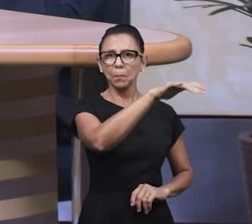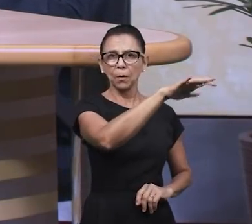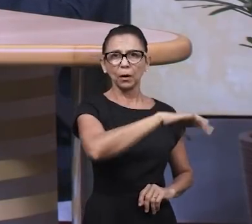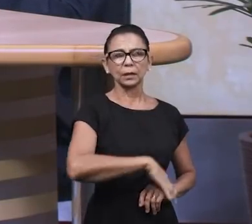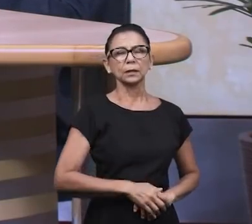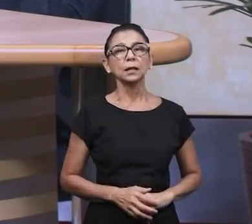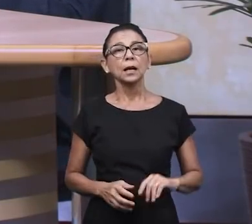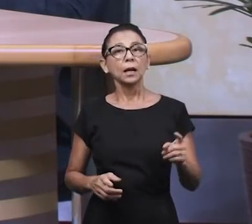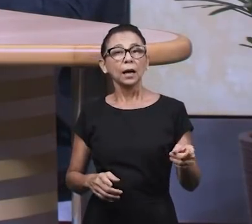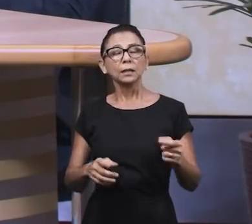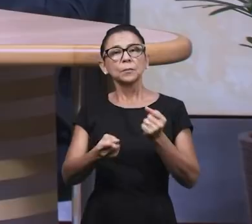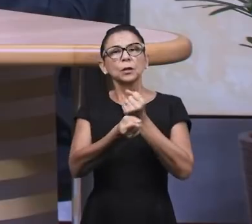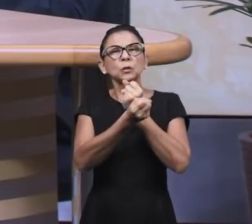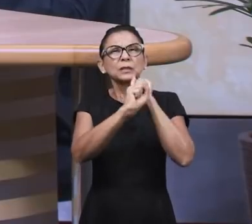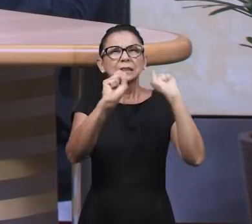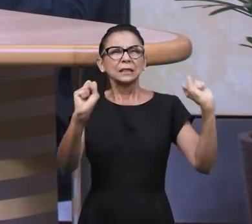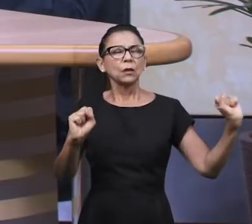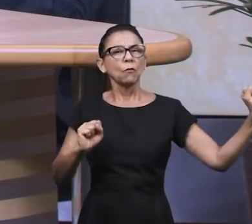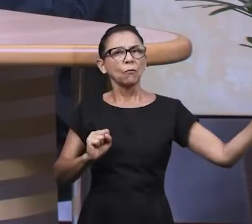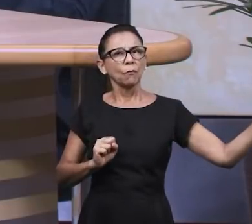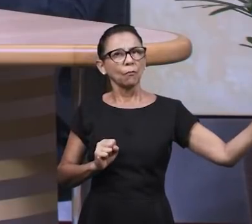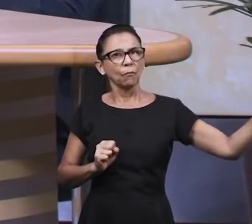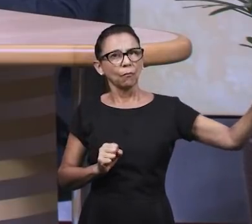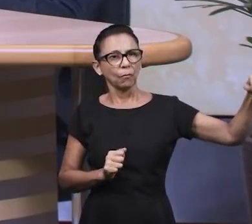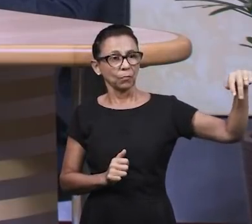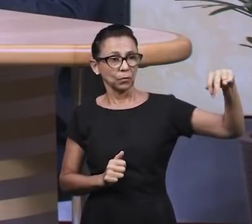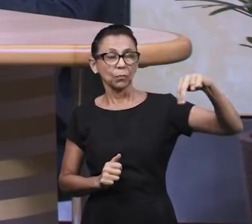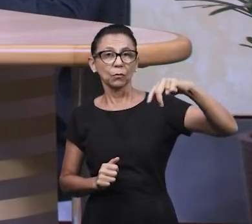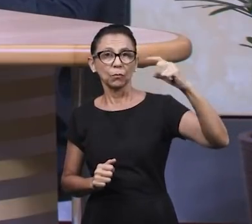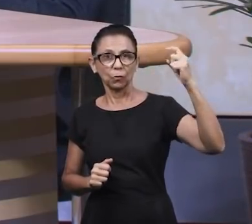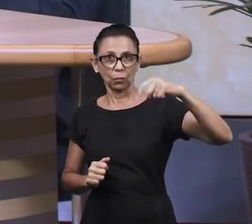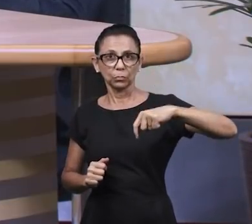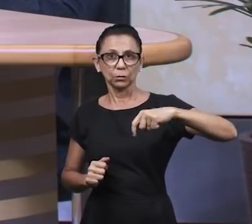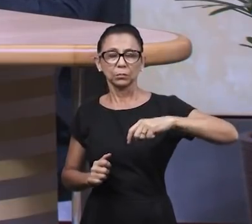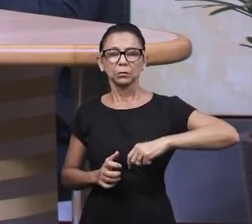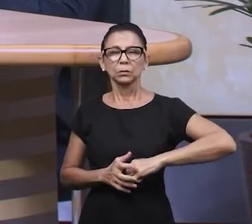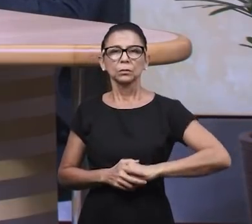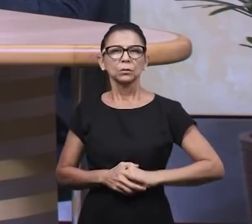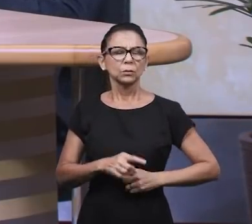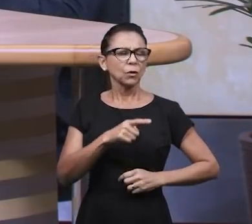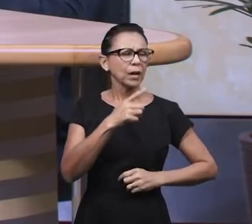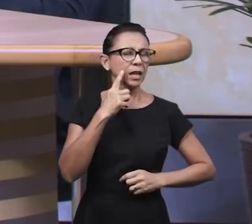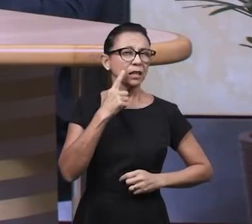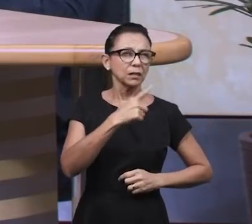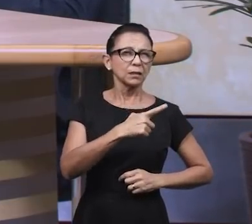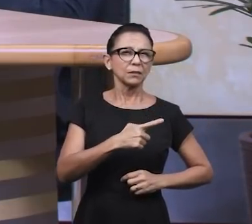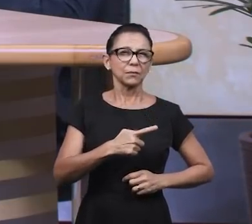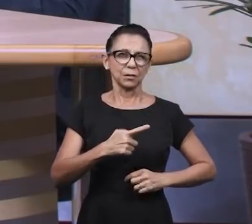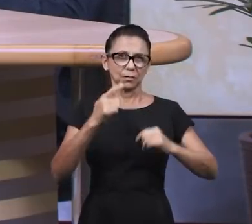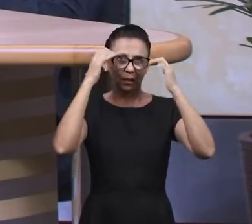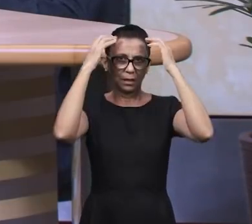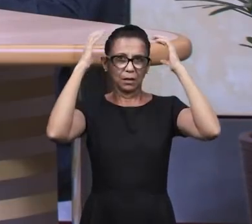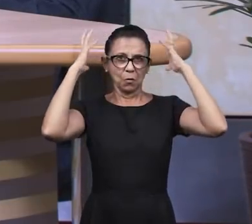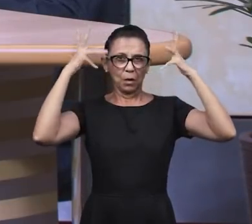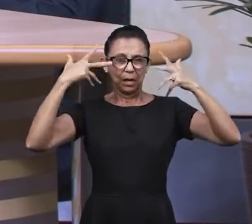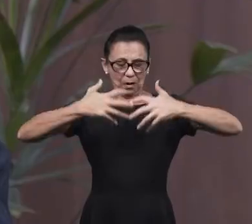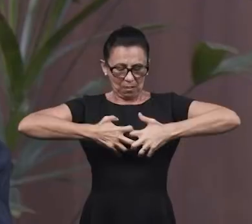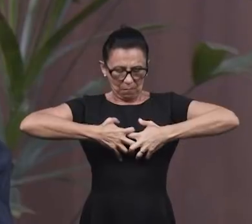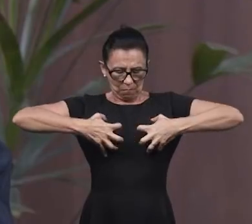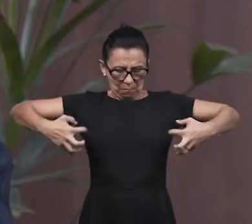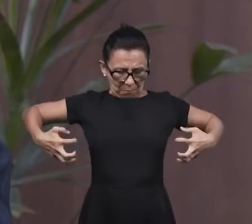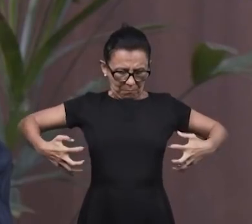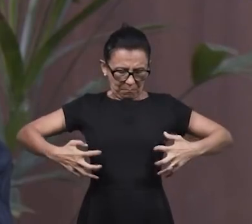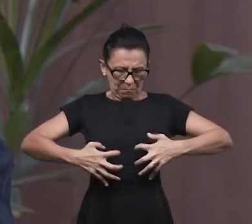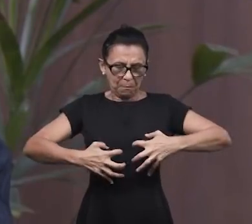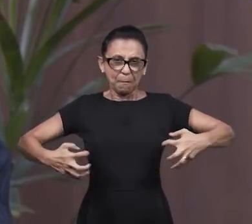ali a carcaça do leão, ou seja, a caveira do leão, e dentro dela havia ali havia favos de mel,